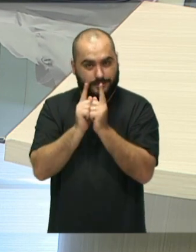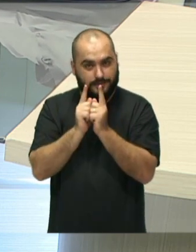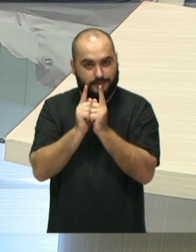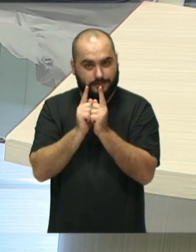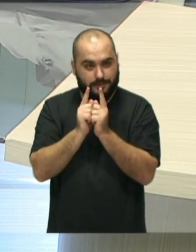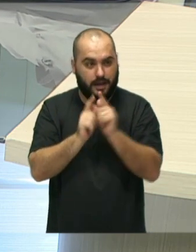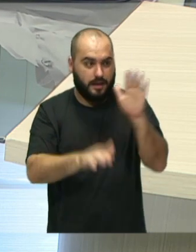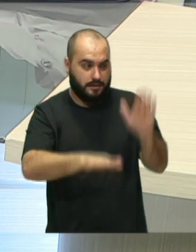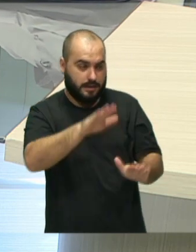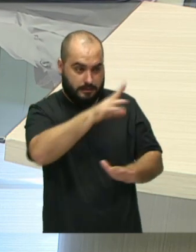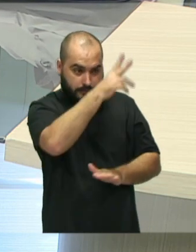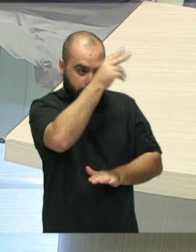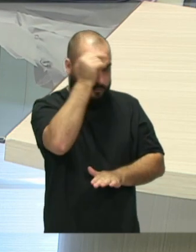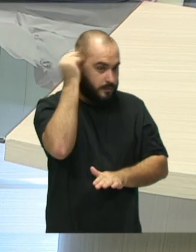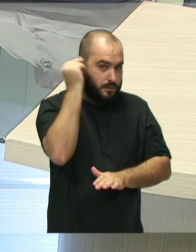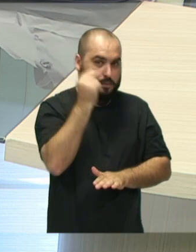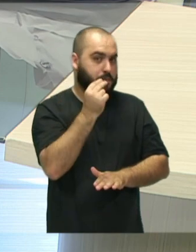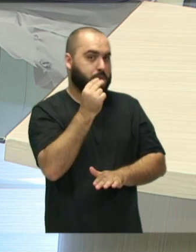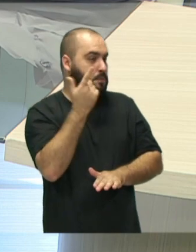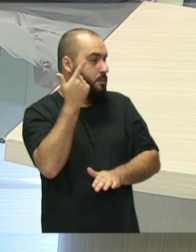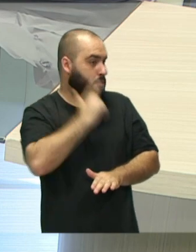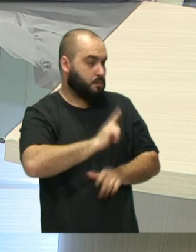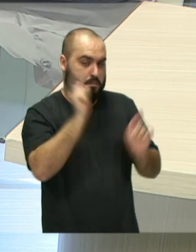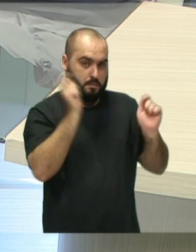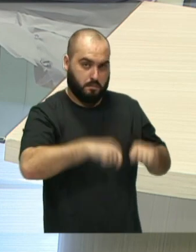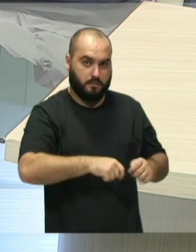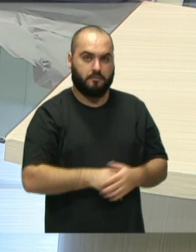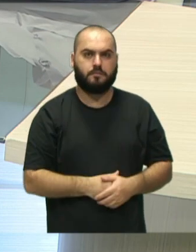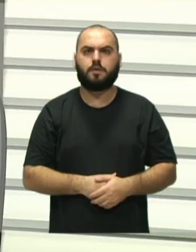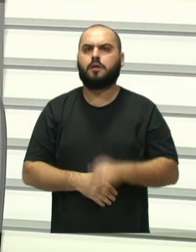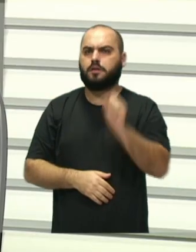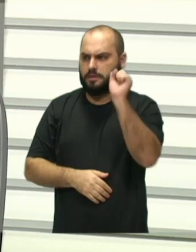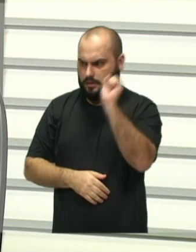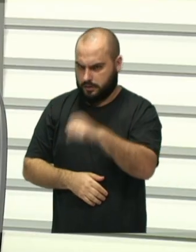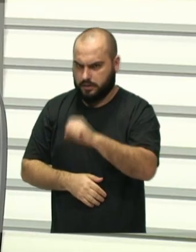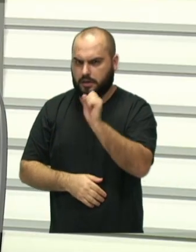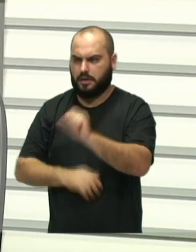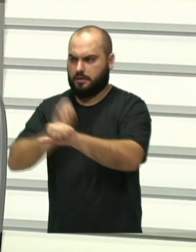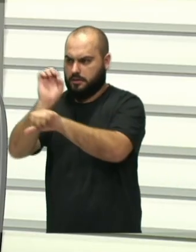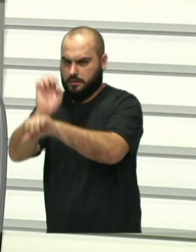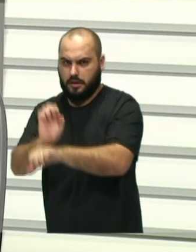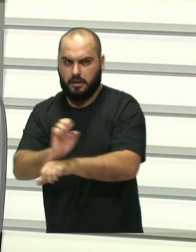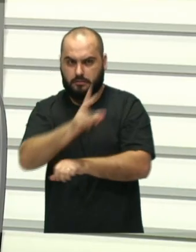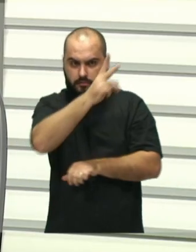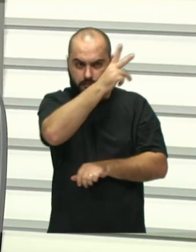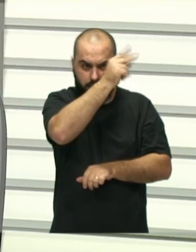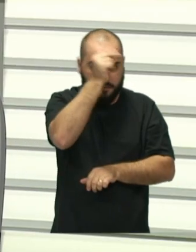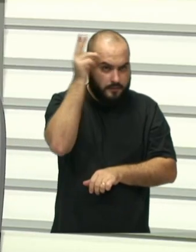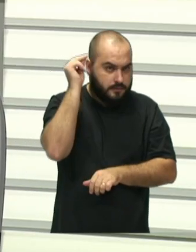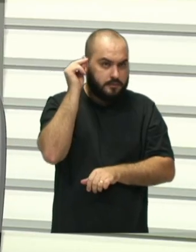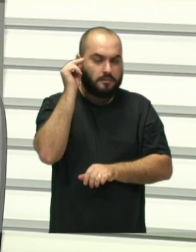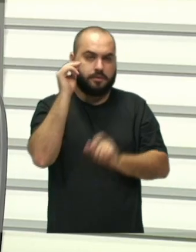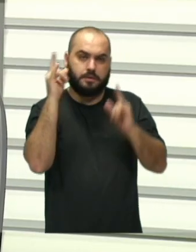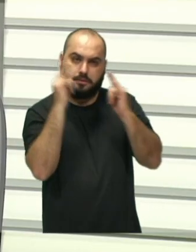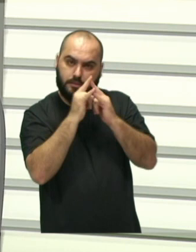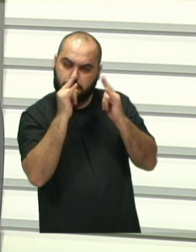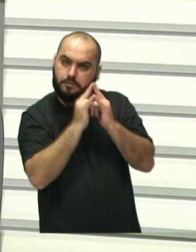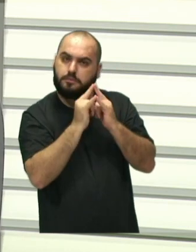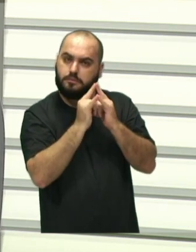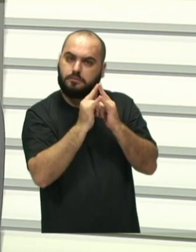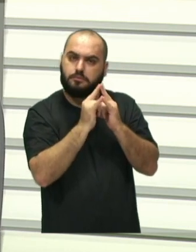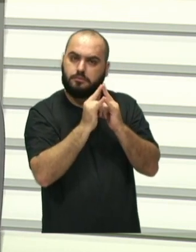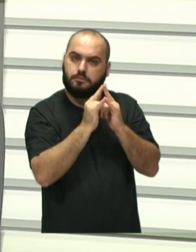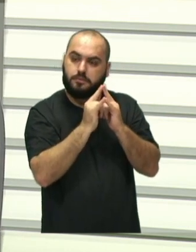desafogo a prefeitura né sim são braços no estado da Prefeitura e da União as entidades e defendo